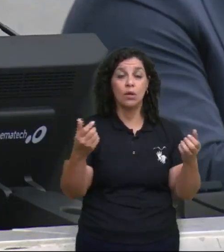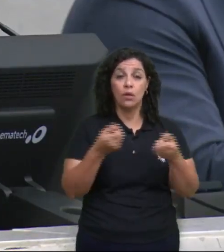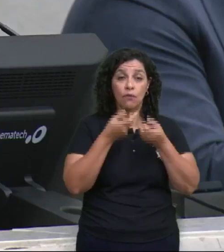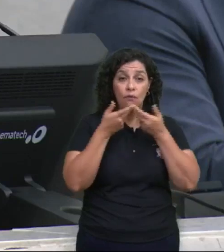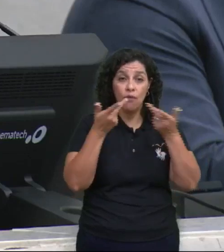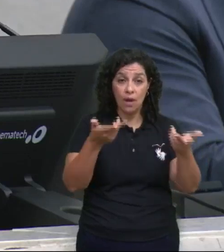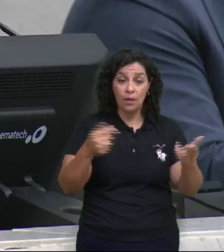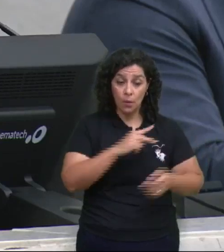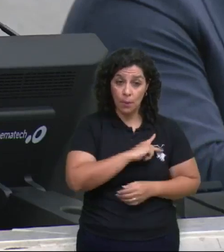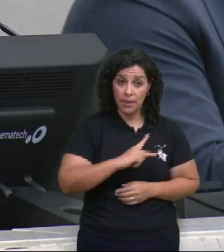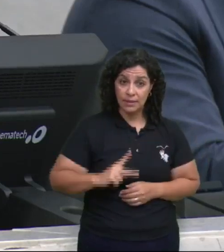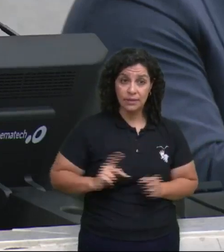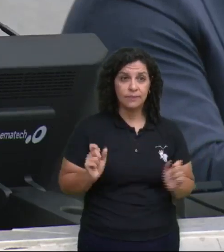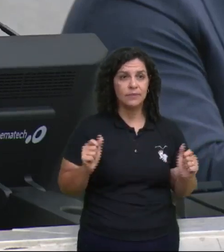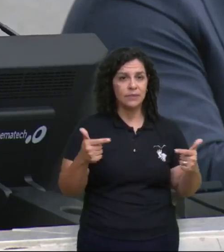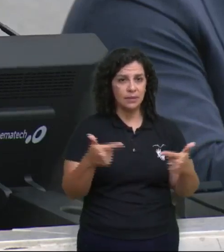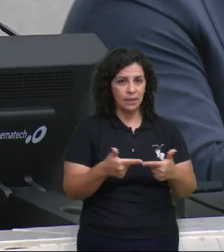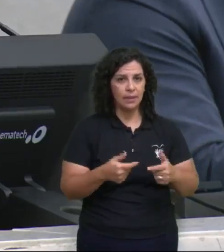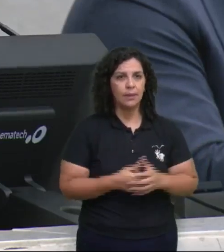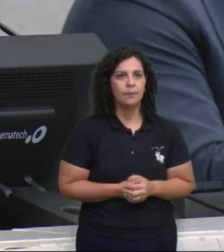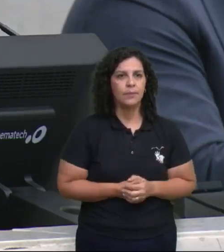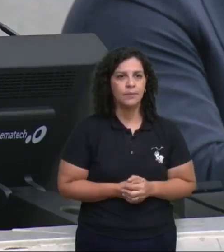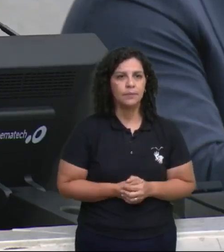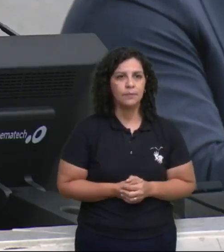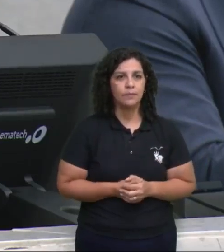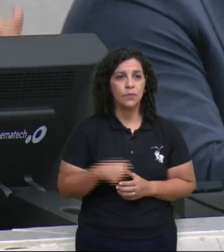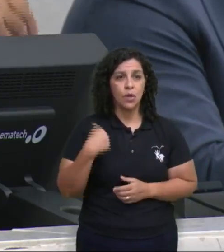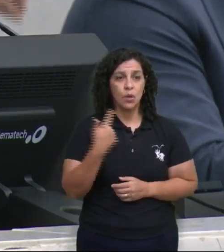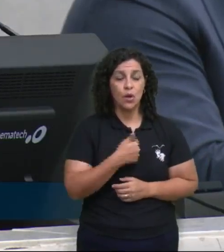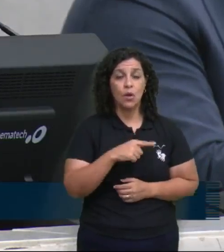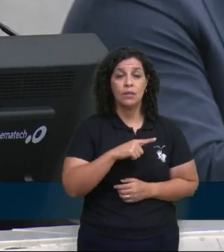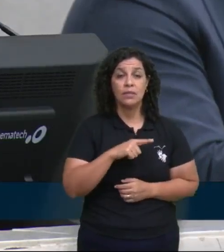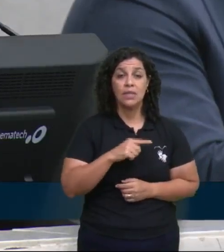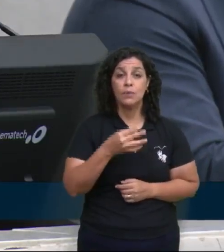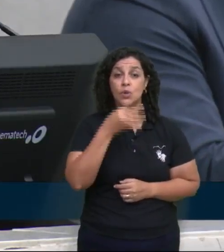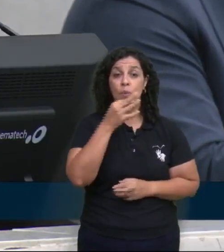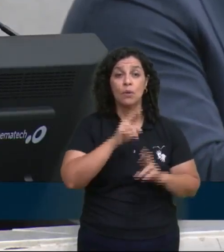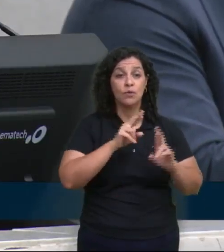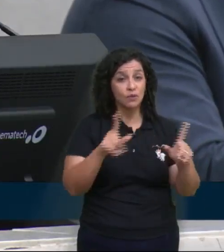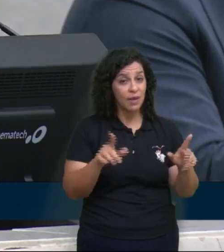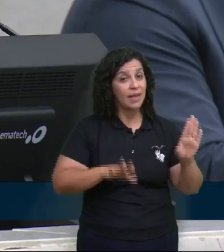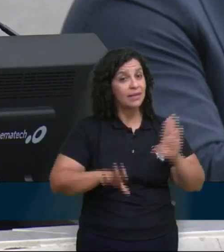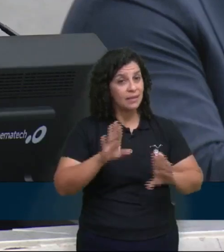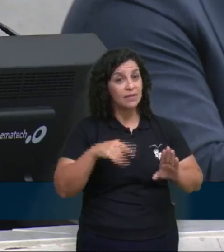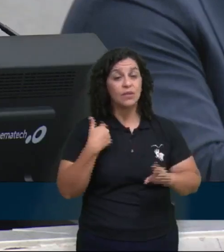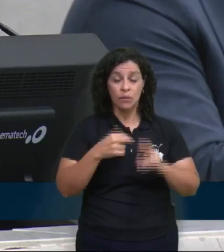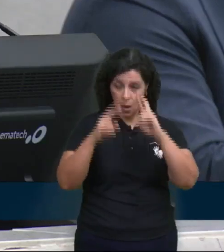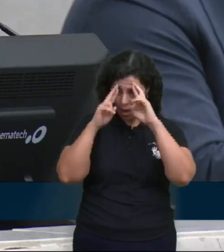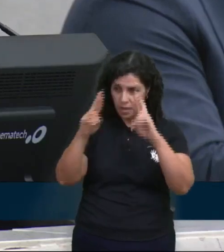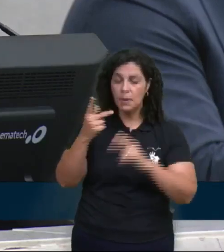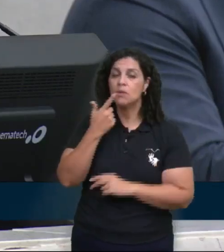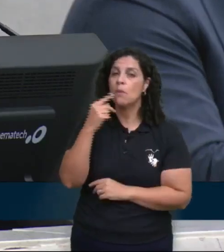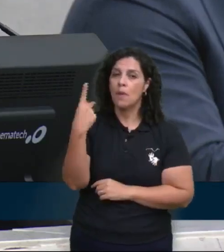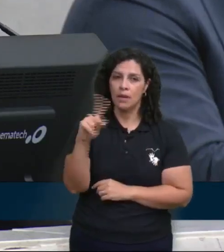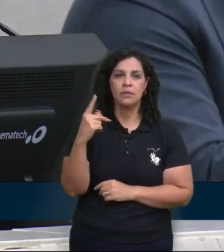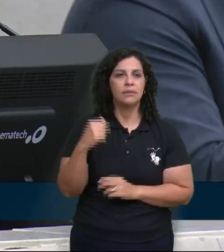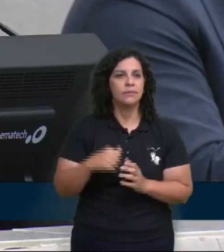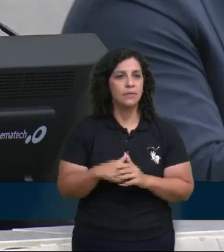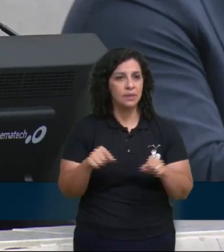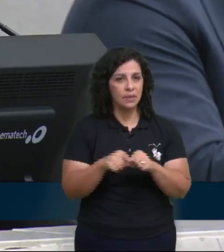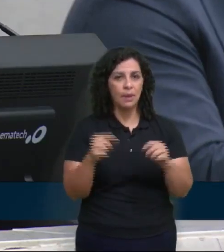manifestar aqui, como presidente dessa casa, apesar de nós termos divergido muitas vezes, o nosso respeito ao seu